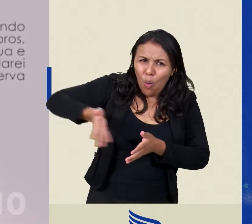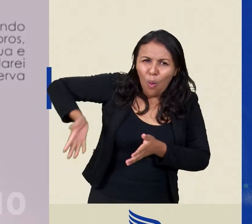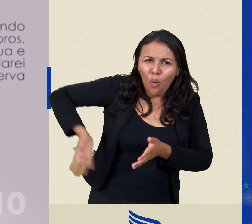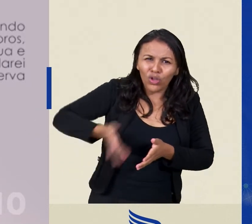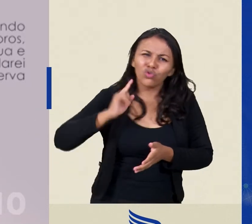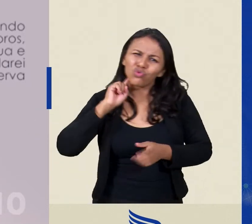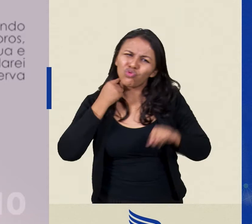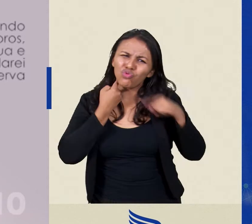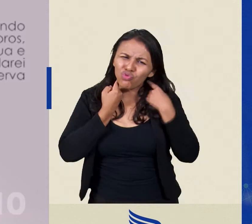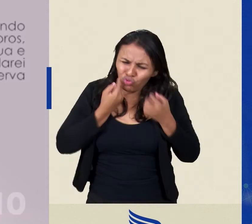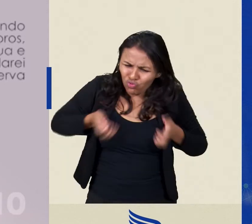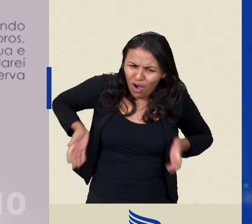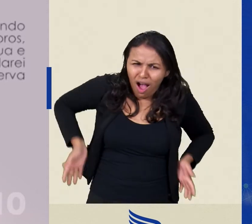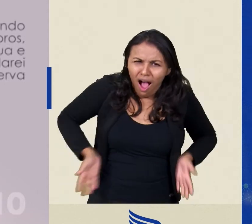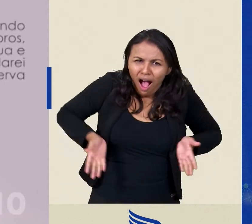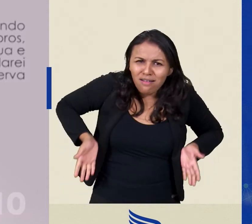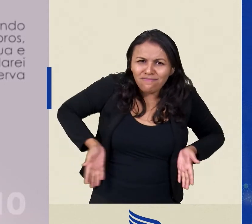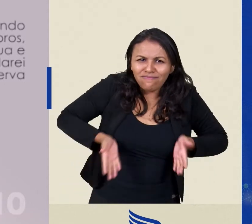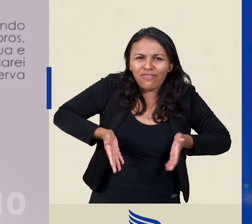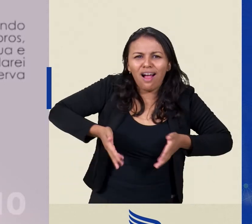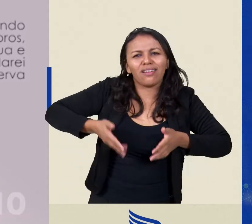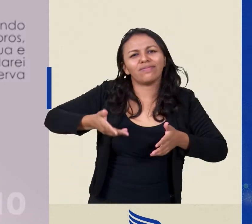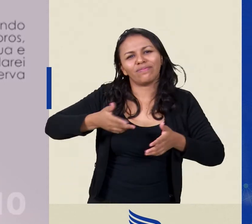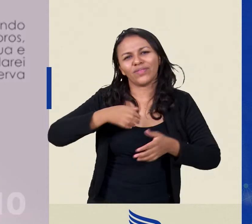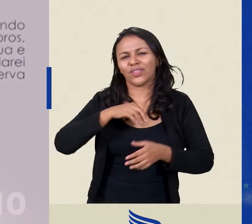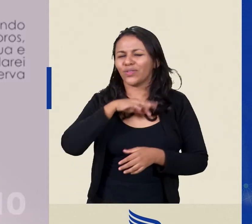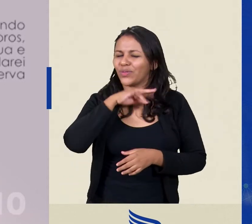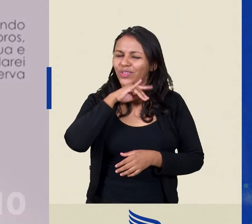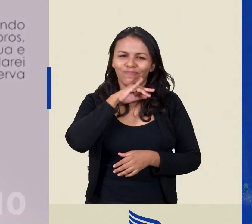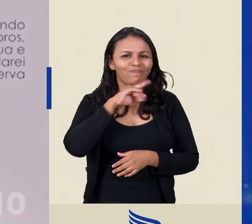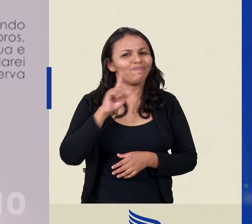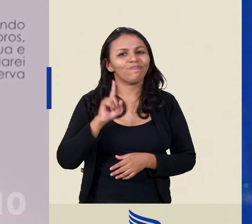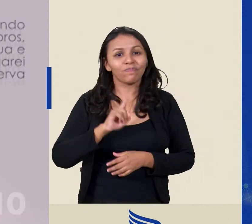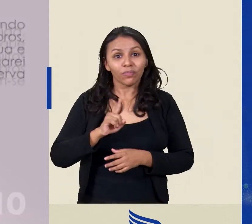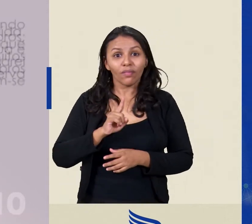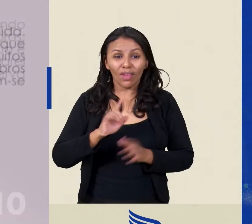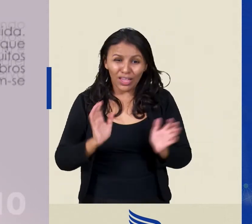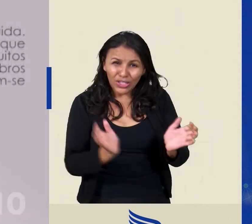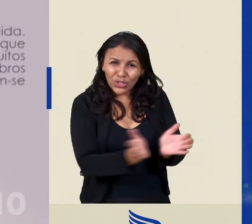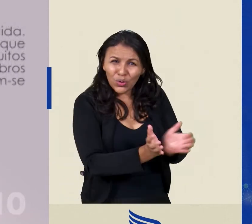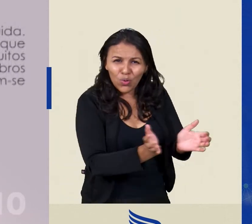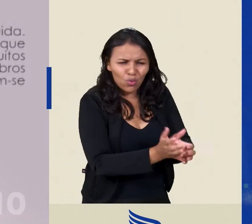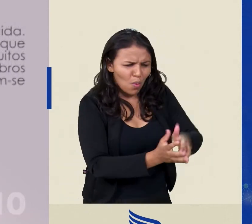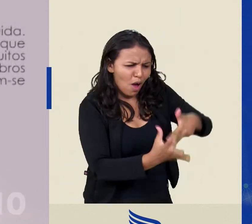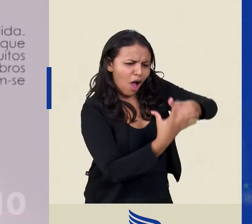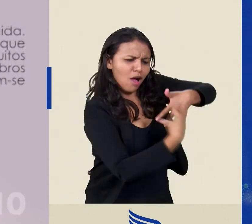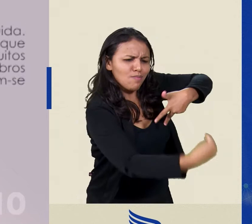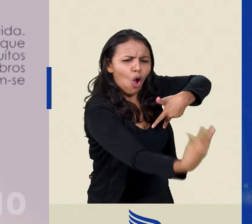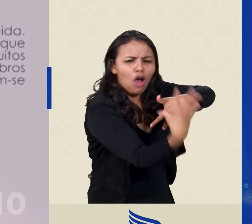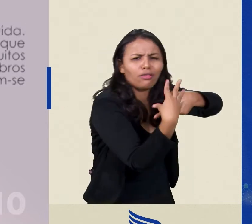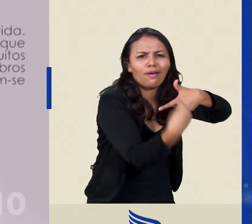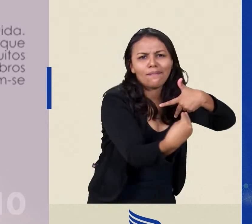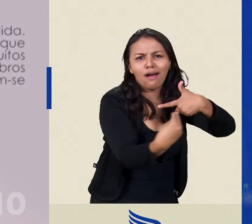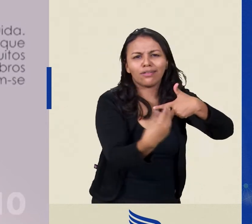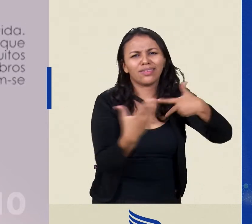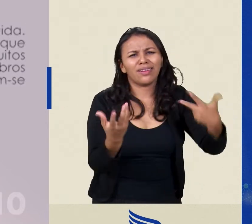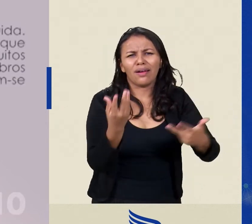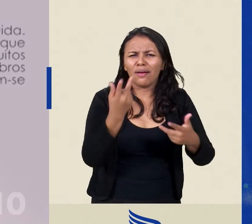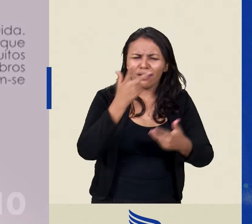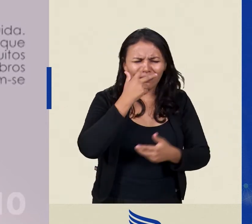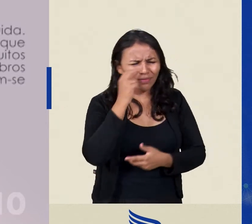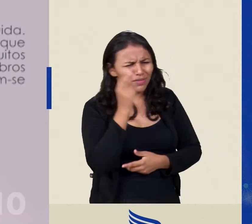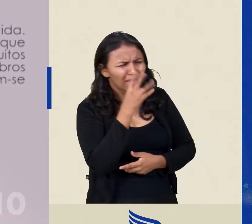do qual declarei os maus resultados. Esta classe, serva da moda, parecia fraca